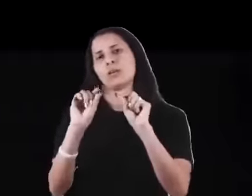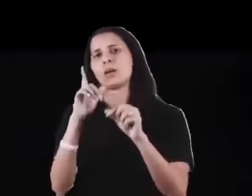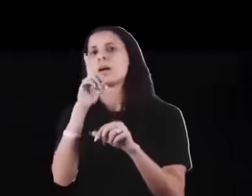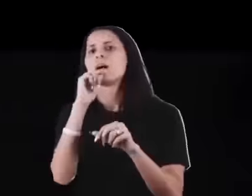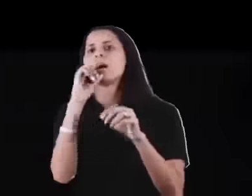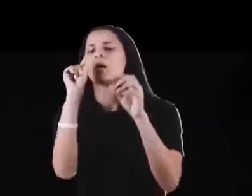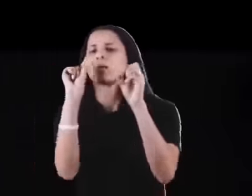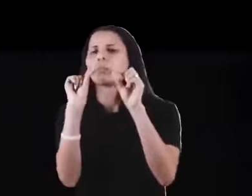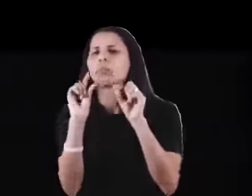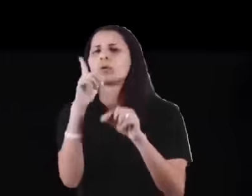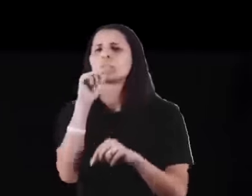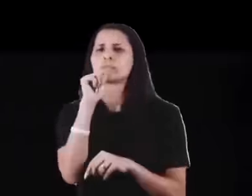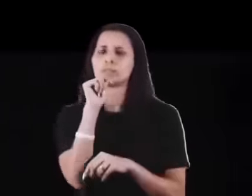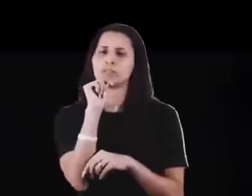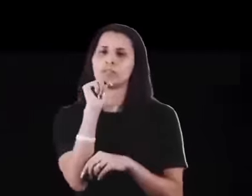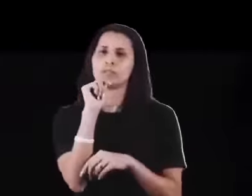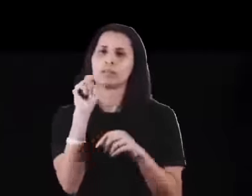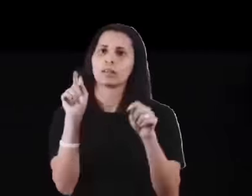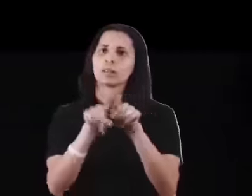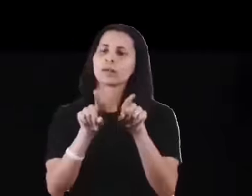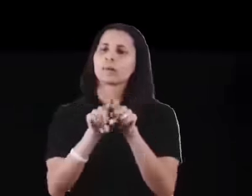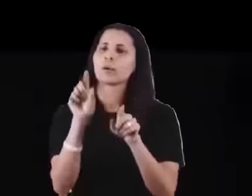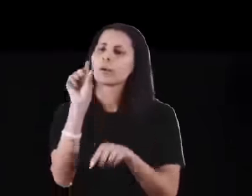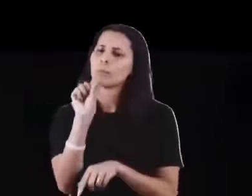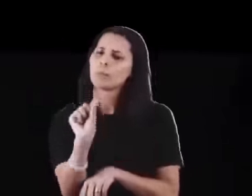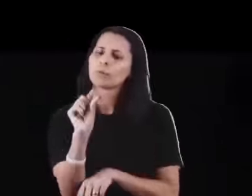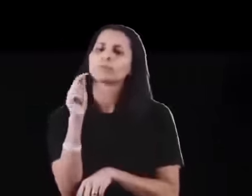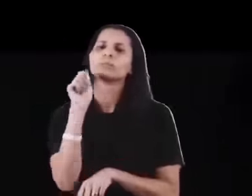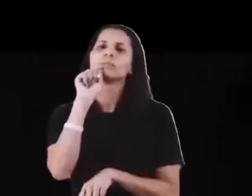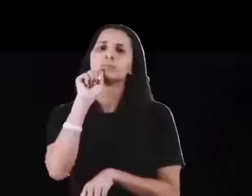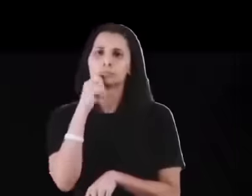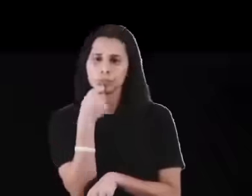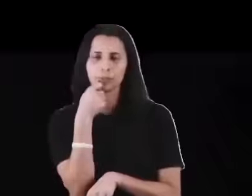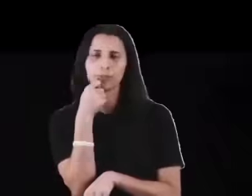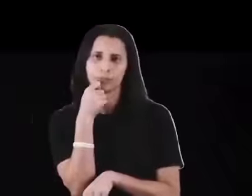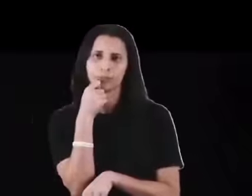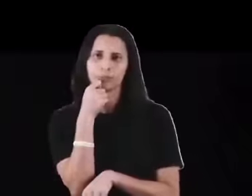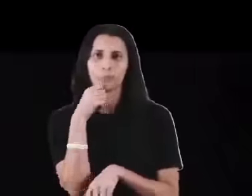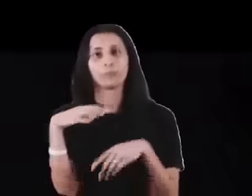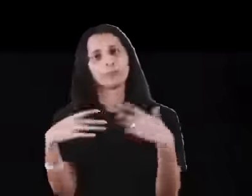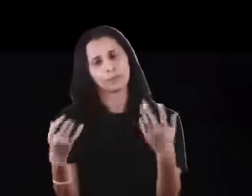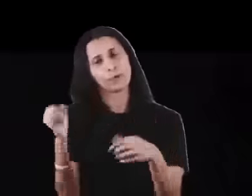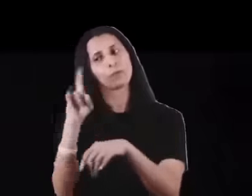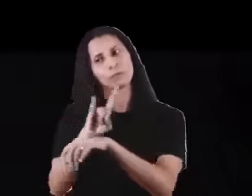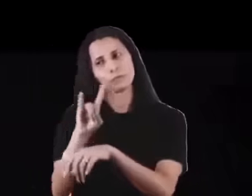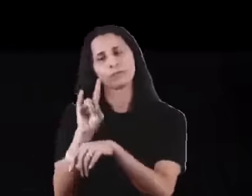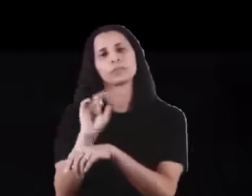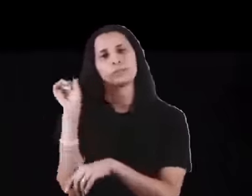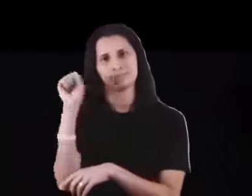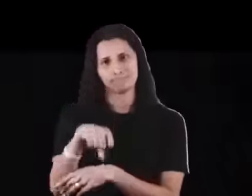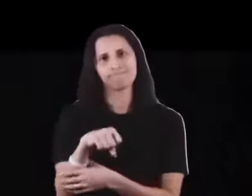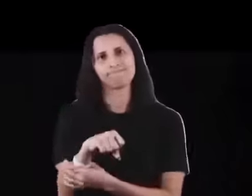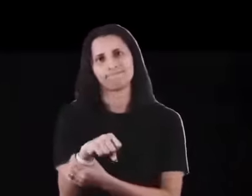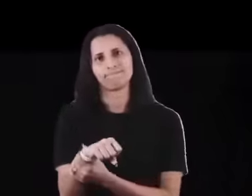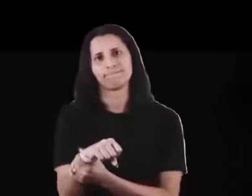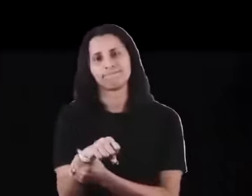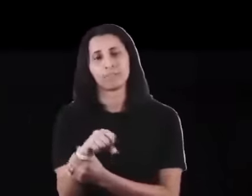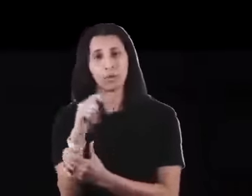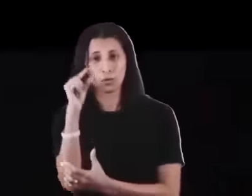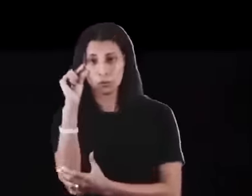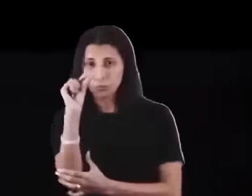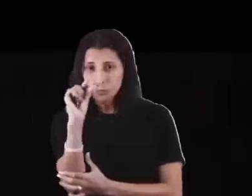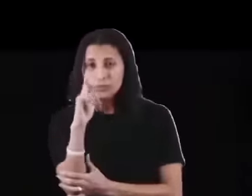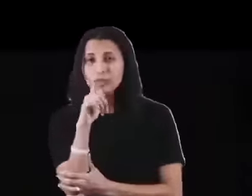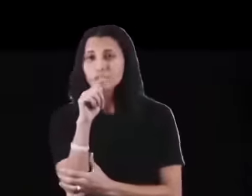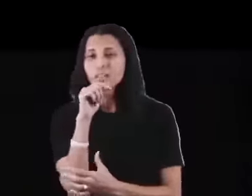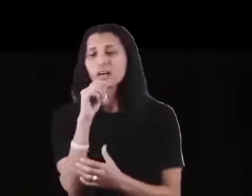Pedaço de Pão minha filha se isso não for uma traição não sei o que é de um pouquinho de água